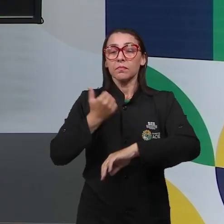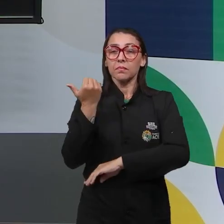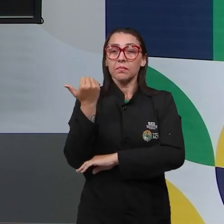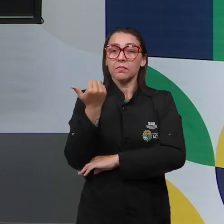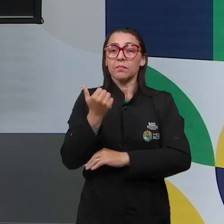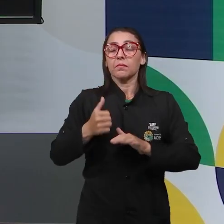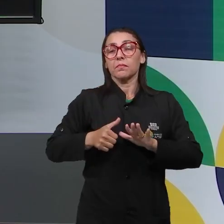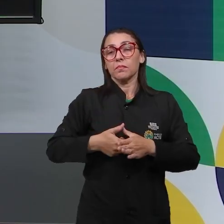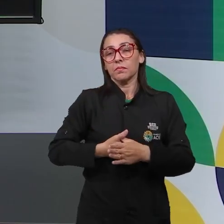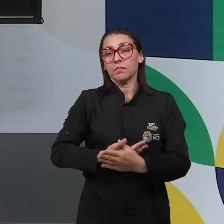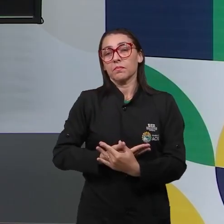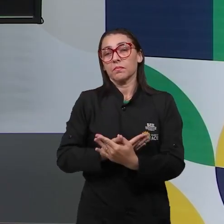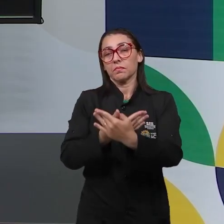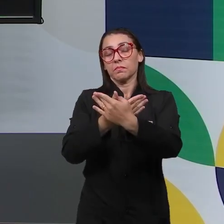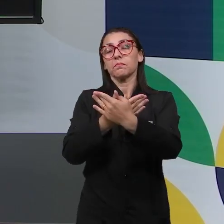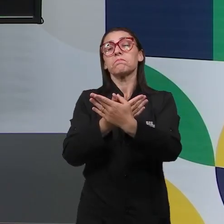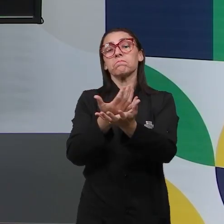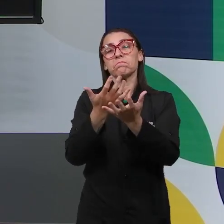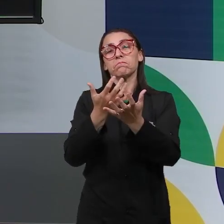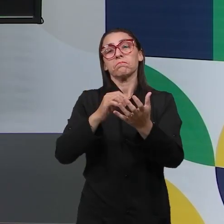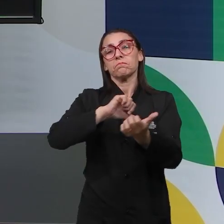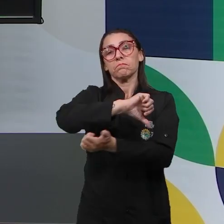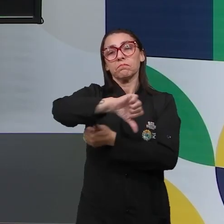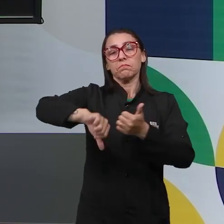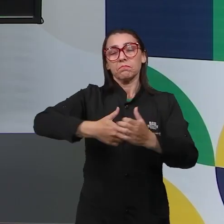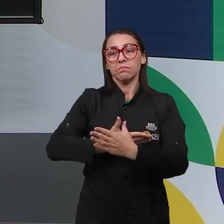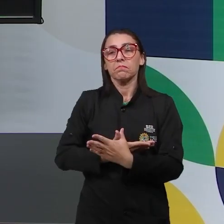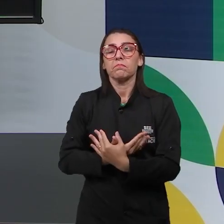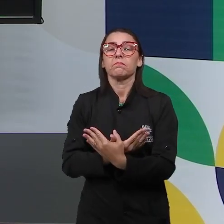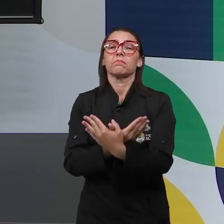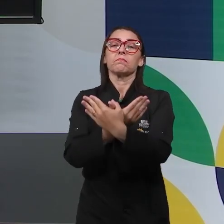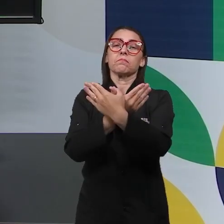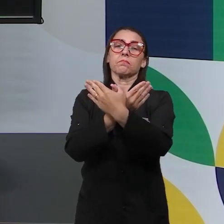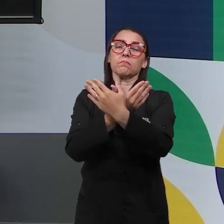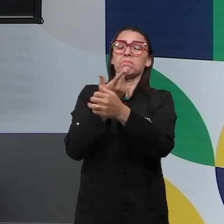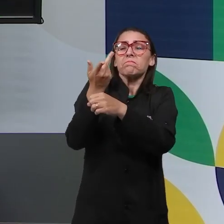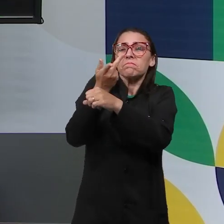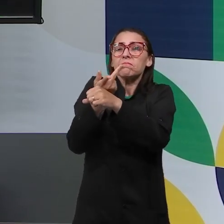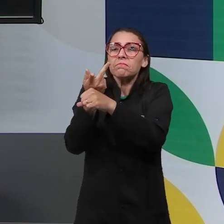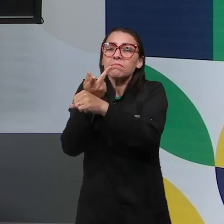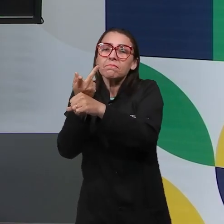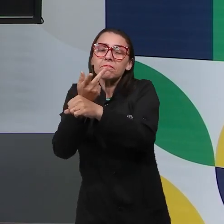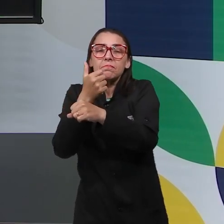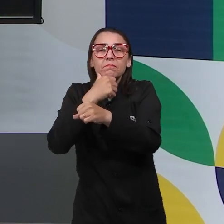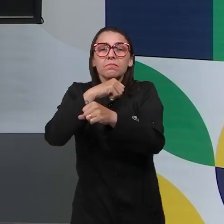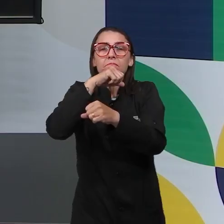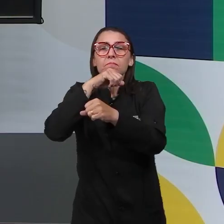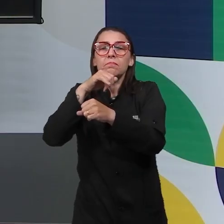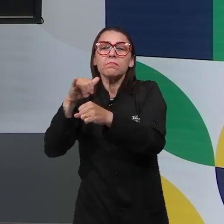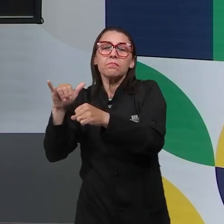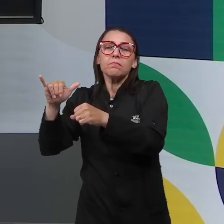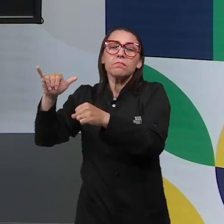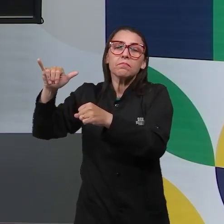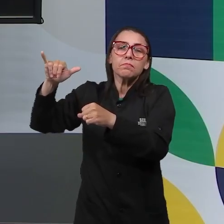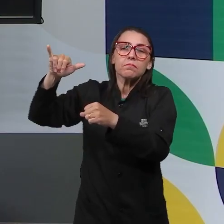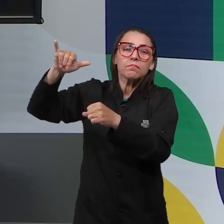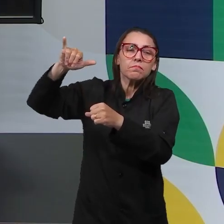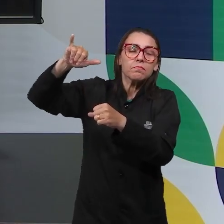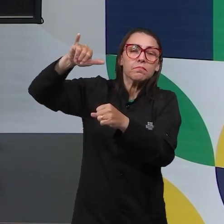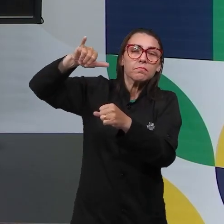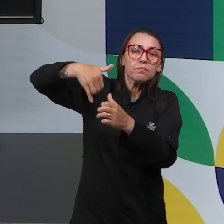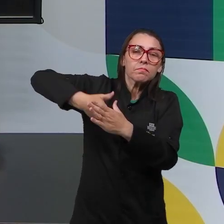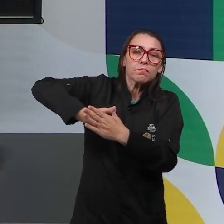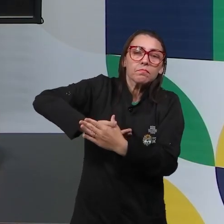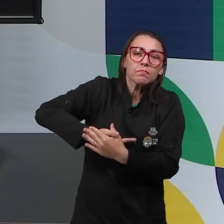aves. Poxa, como eu queria me transformar numa ave para procurar minha mãe. Assim eu poderia voar lá para o céu